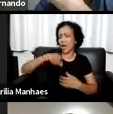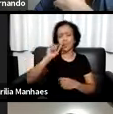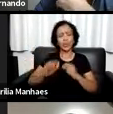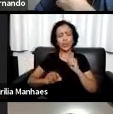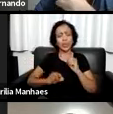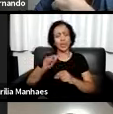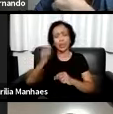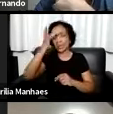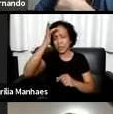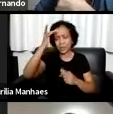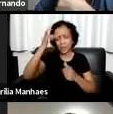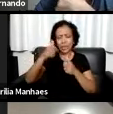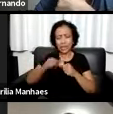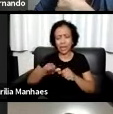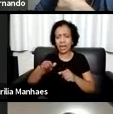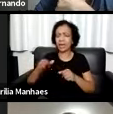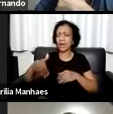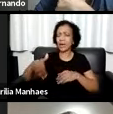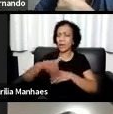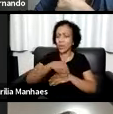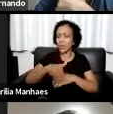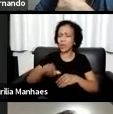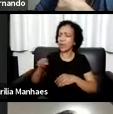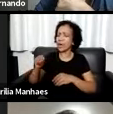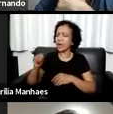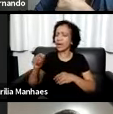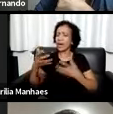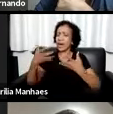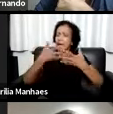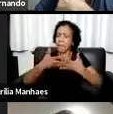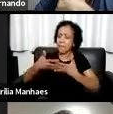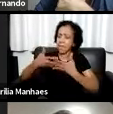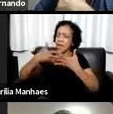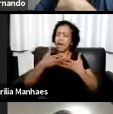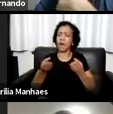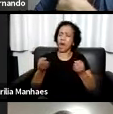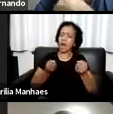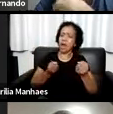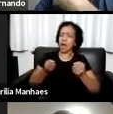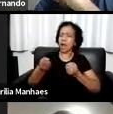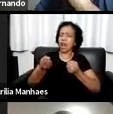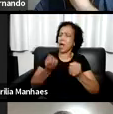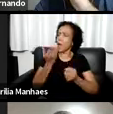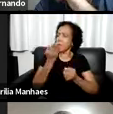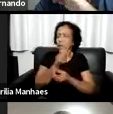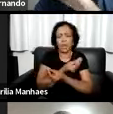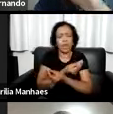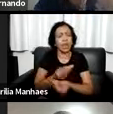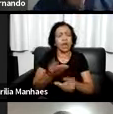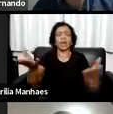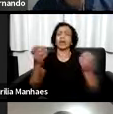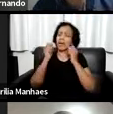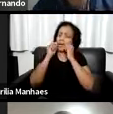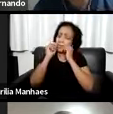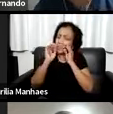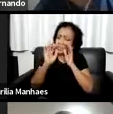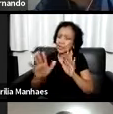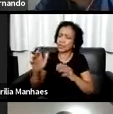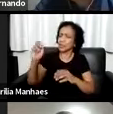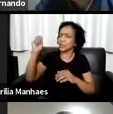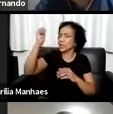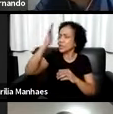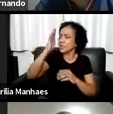estradas do país levam o alimento. E por isso, Senhor, pedimos para todos eles a tua graça,